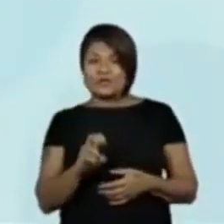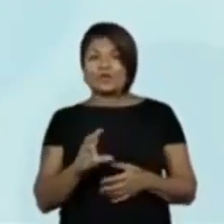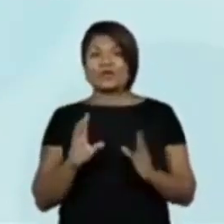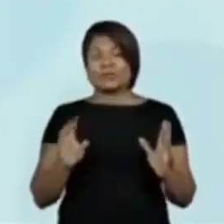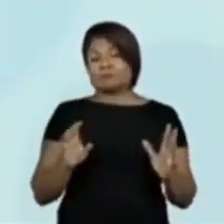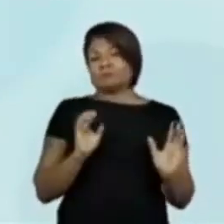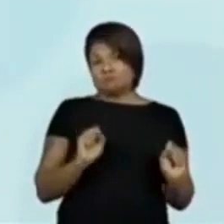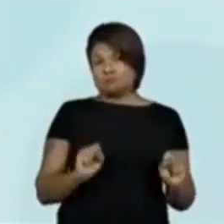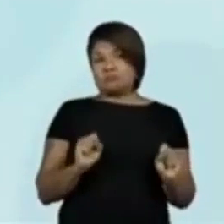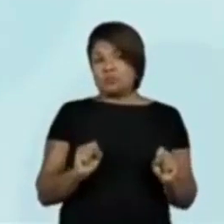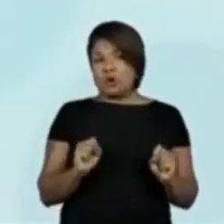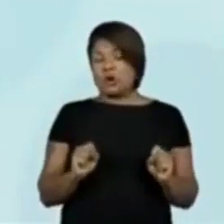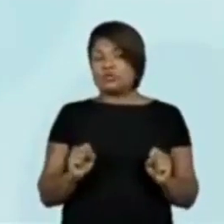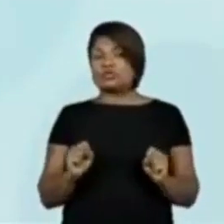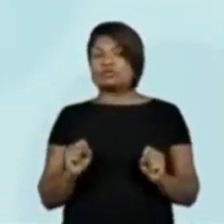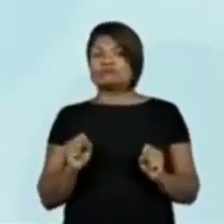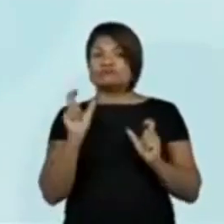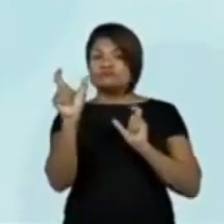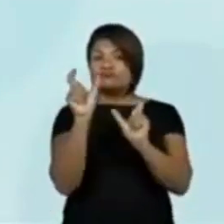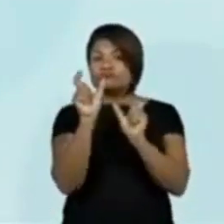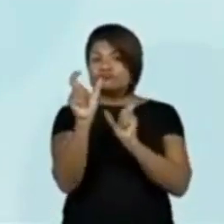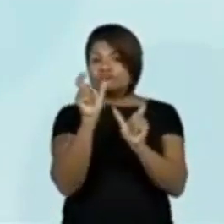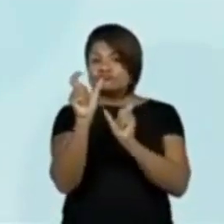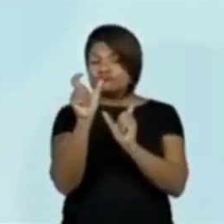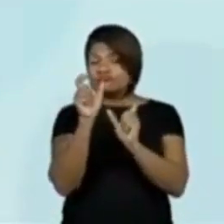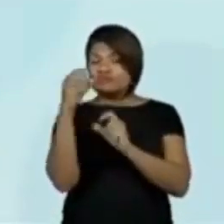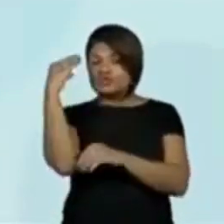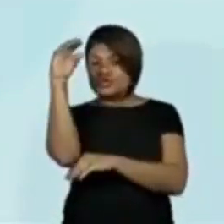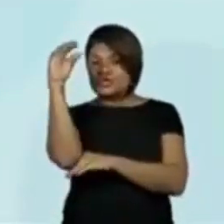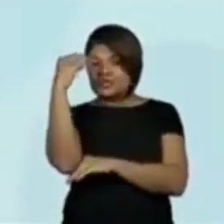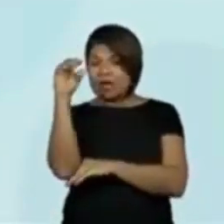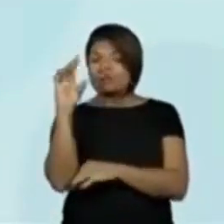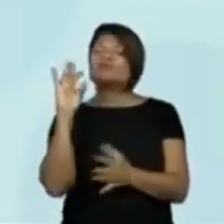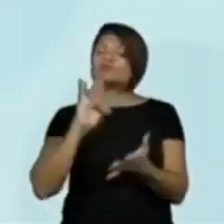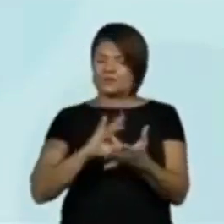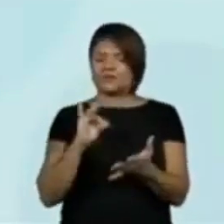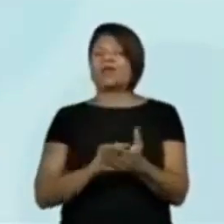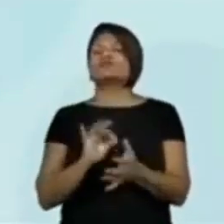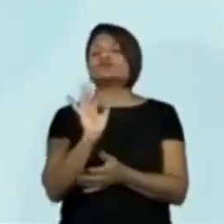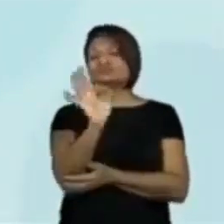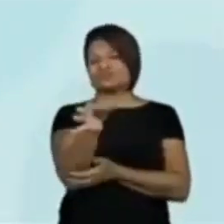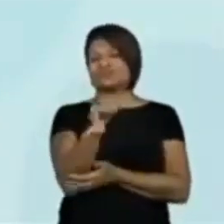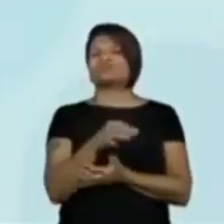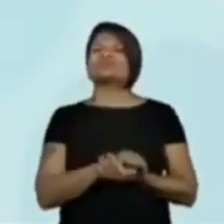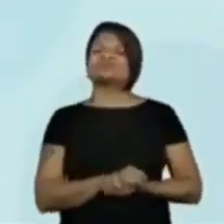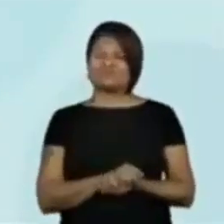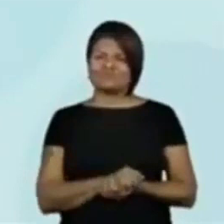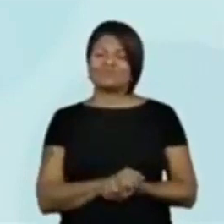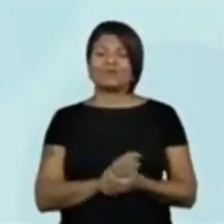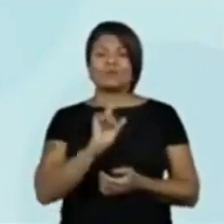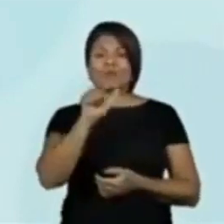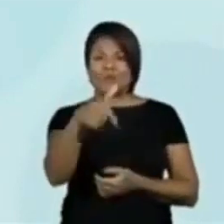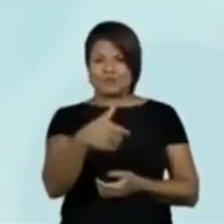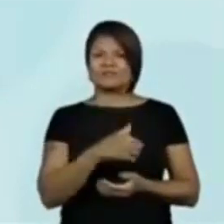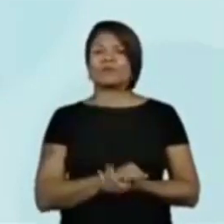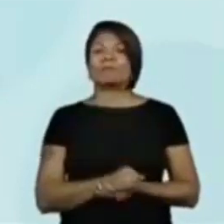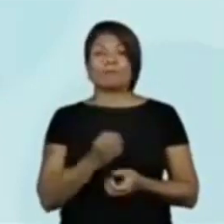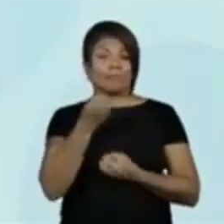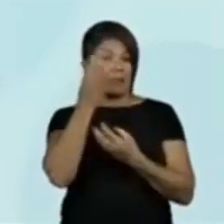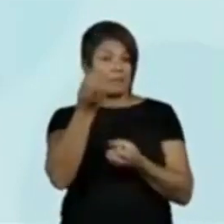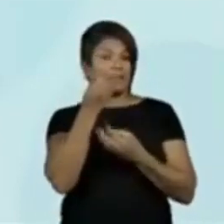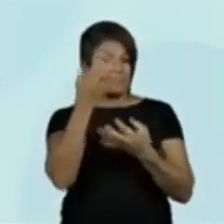estegossauro e o triceratops? Será que é verdade? É verdade. Então, Passando para a próxima, era uma